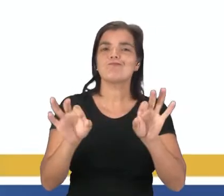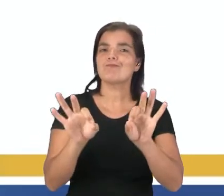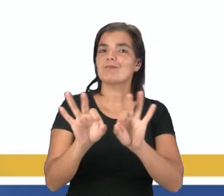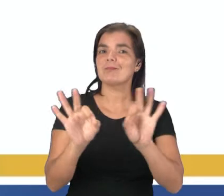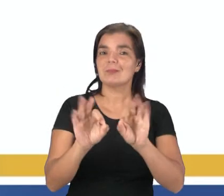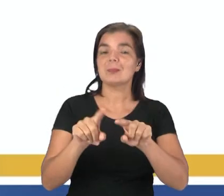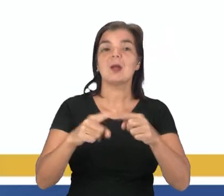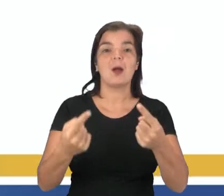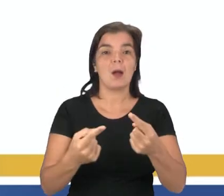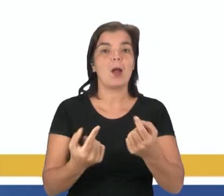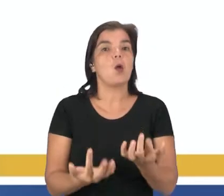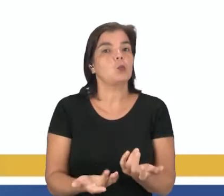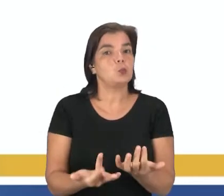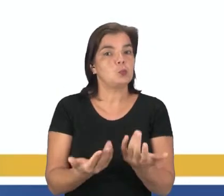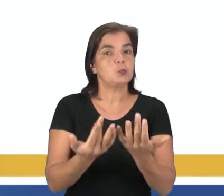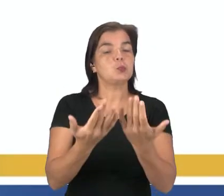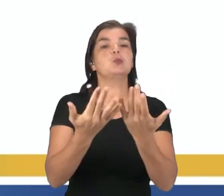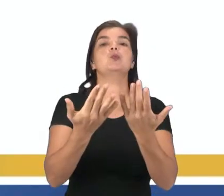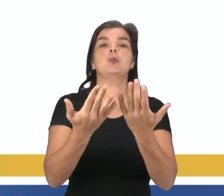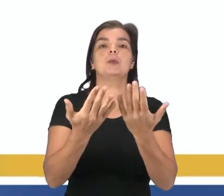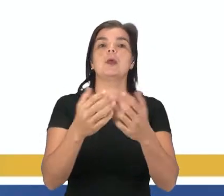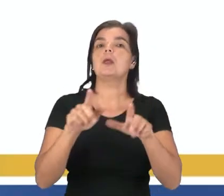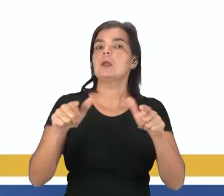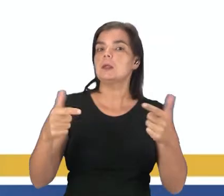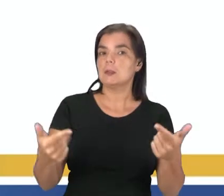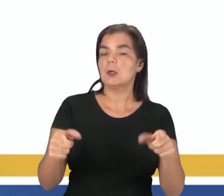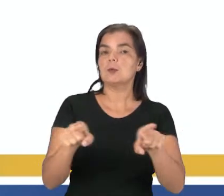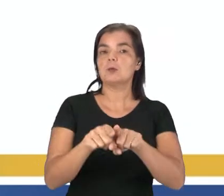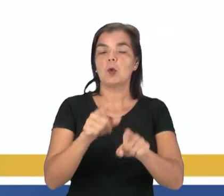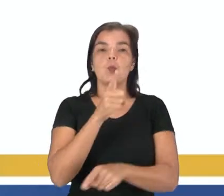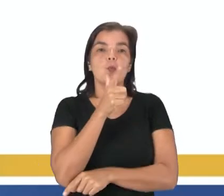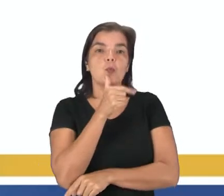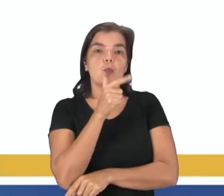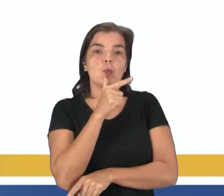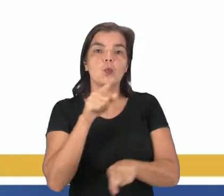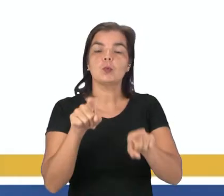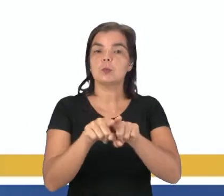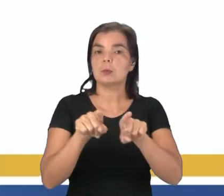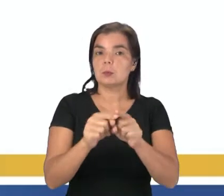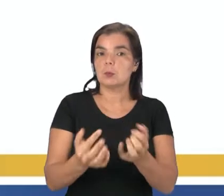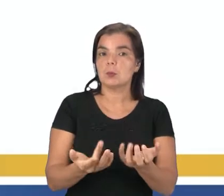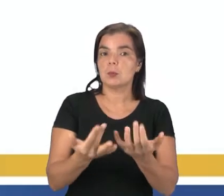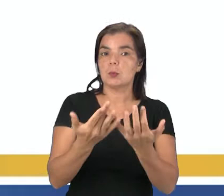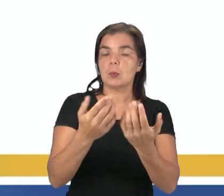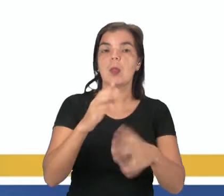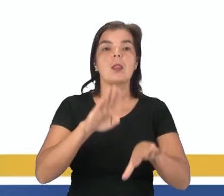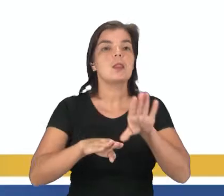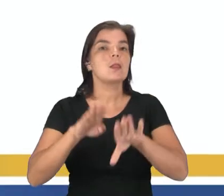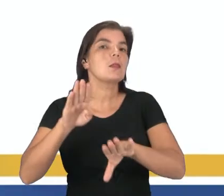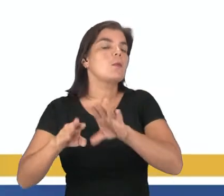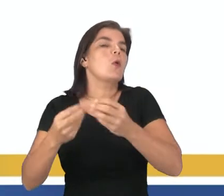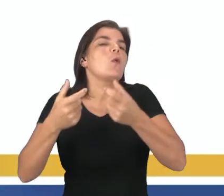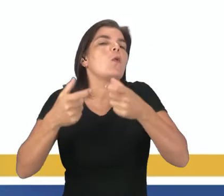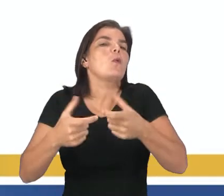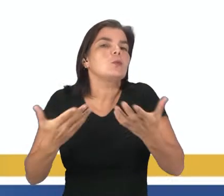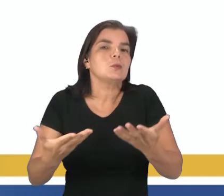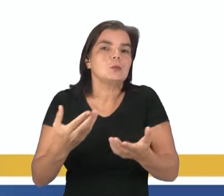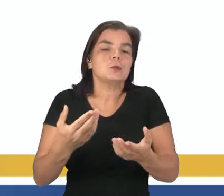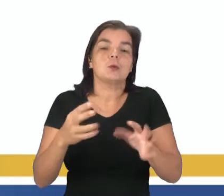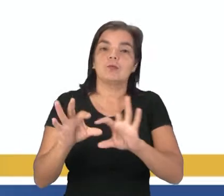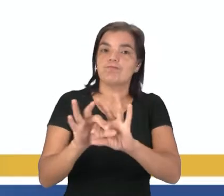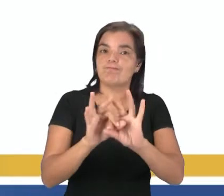E aí seria o estado gasoso. Tanto o estado líquido quanto o estado gasoso, eles dependem de onde eles